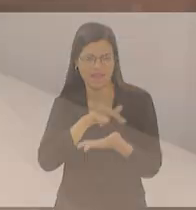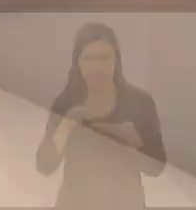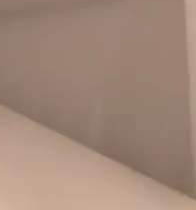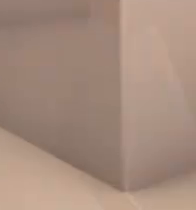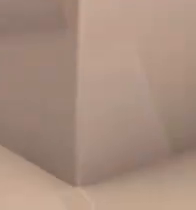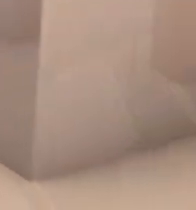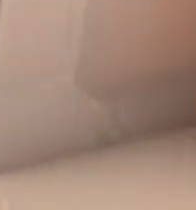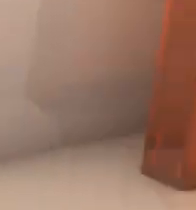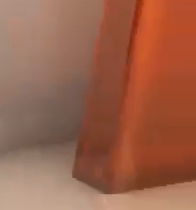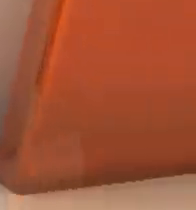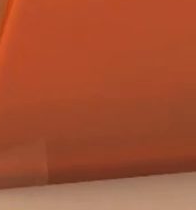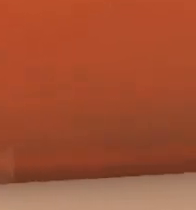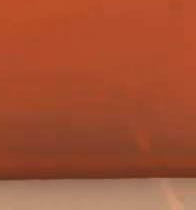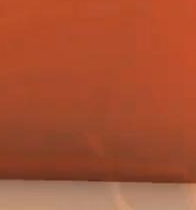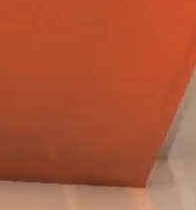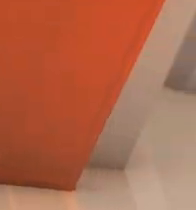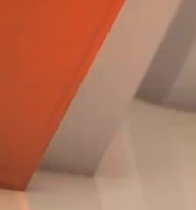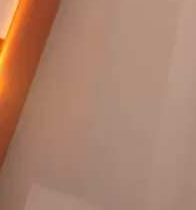agora